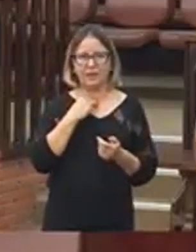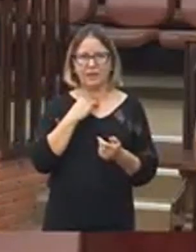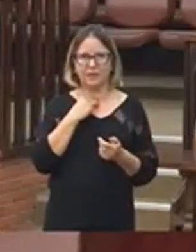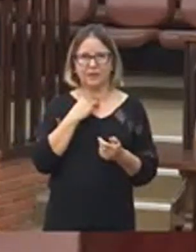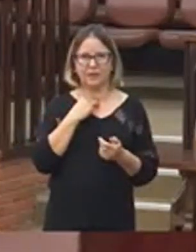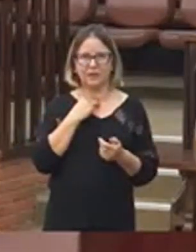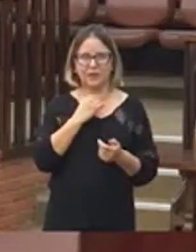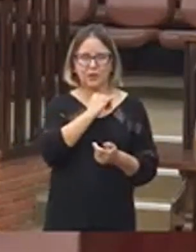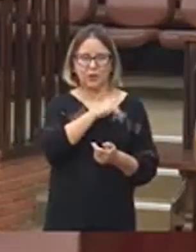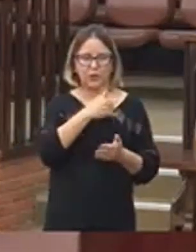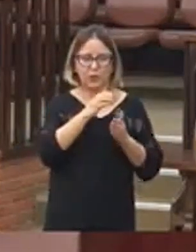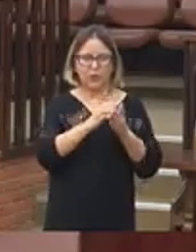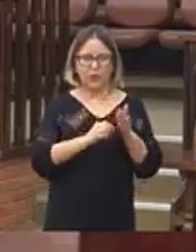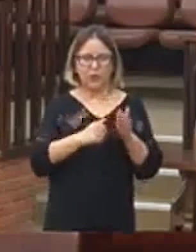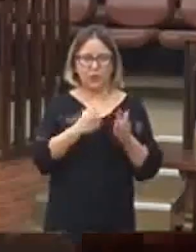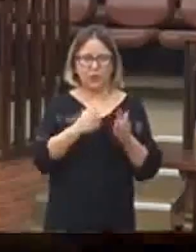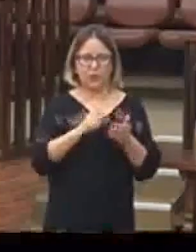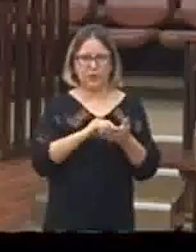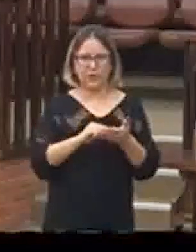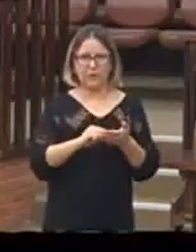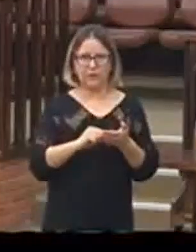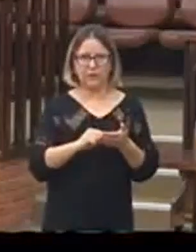e 26.